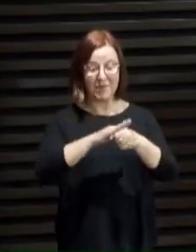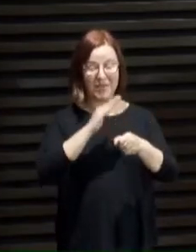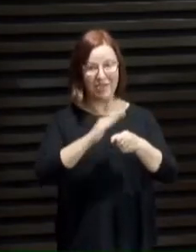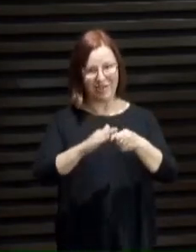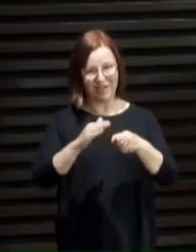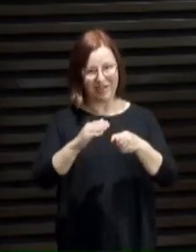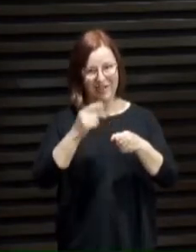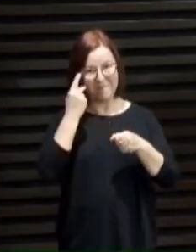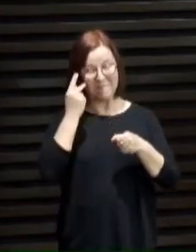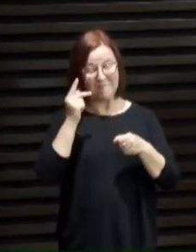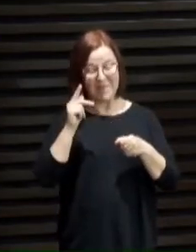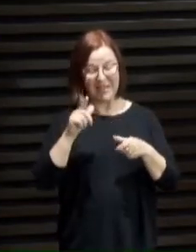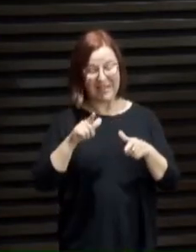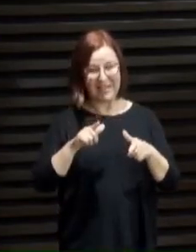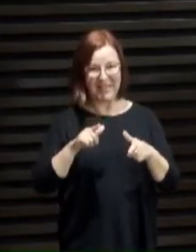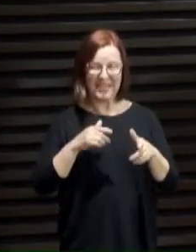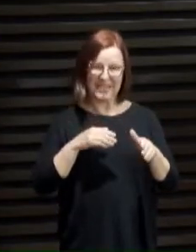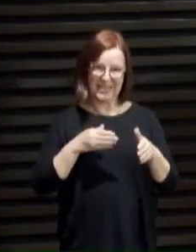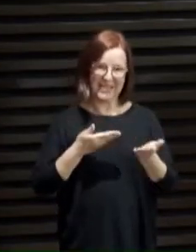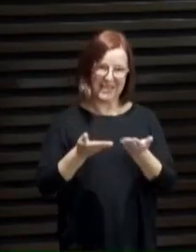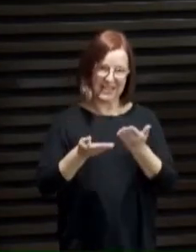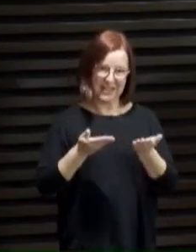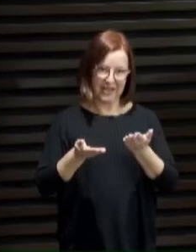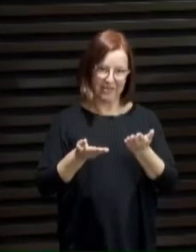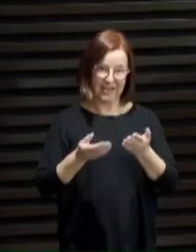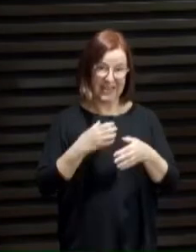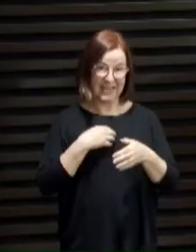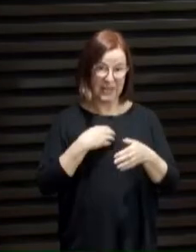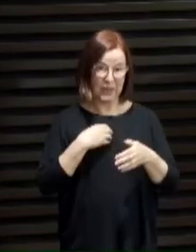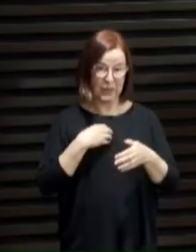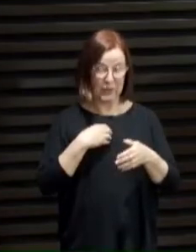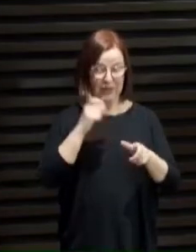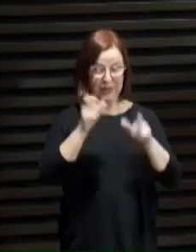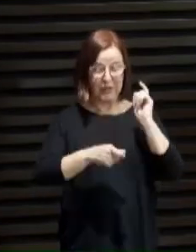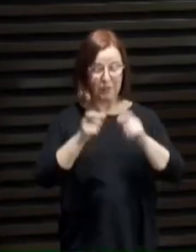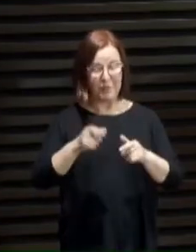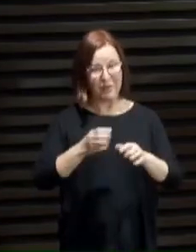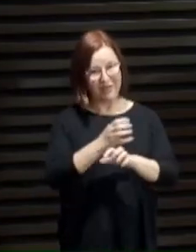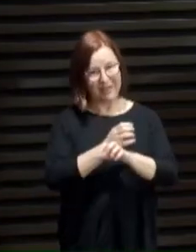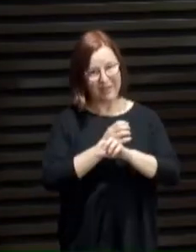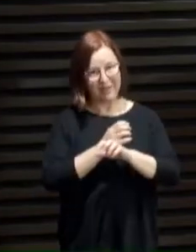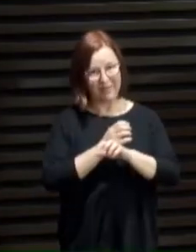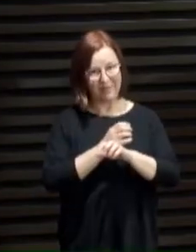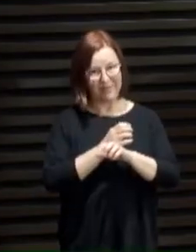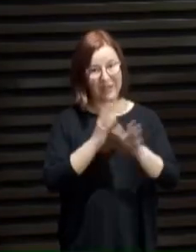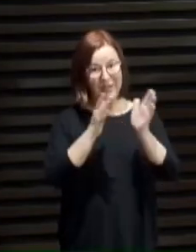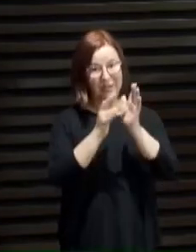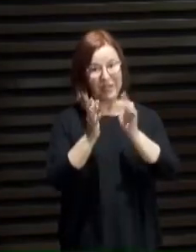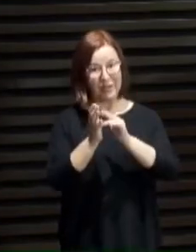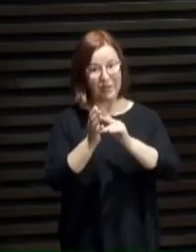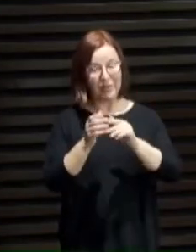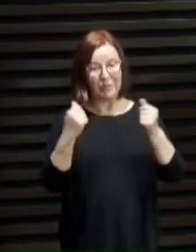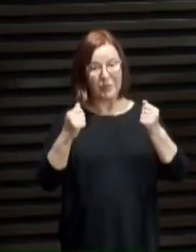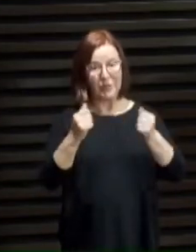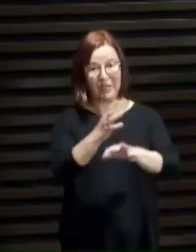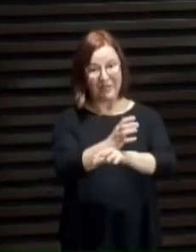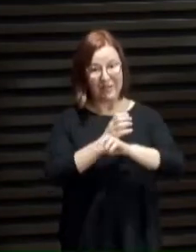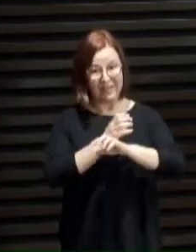ser humano ser esse vazio. Jesus se esvazia porque Ele é Deus, mas você não,